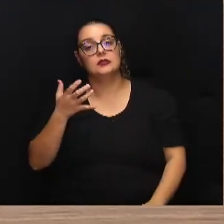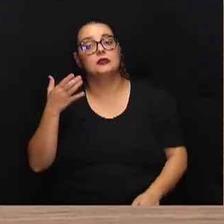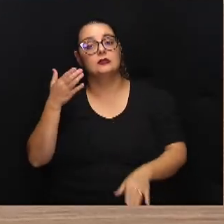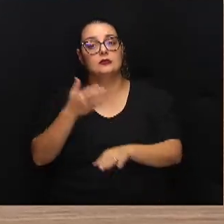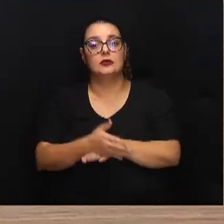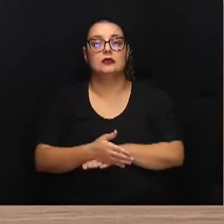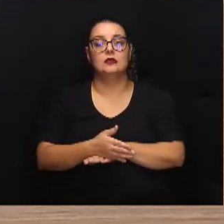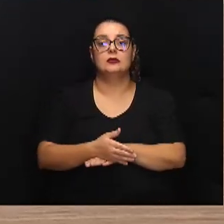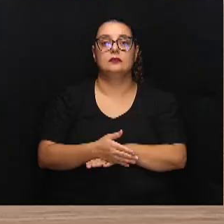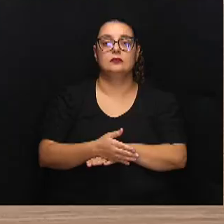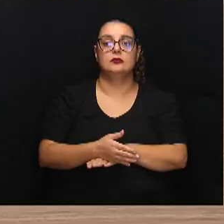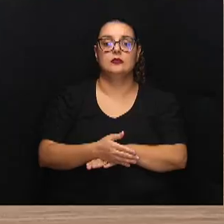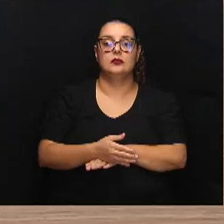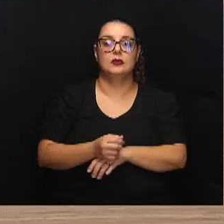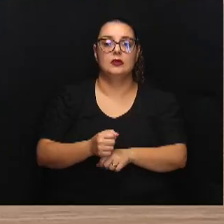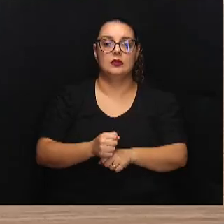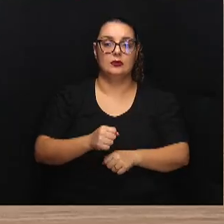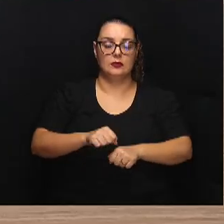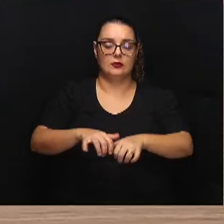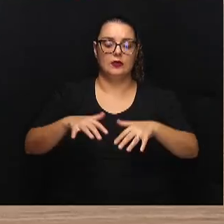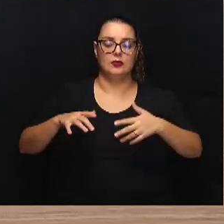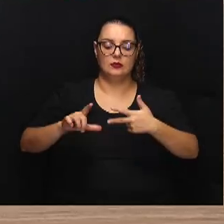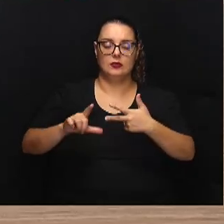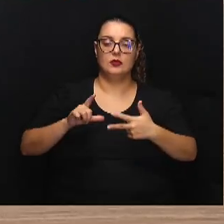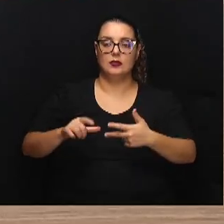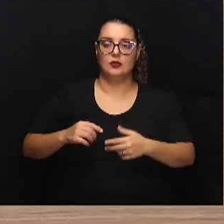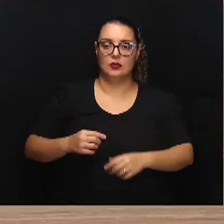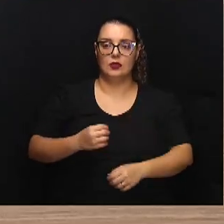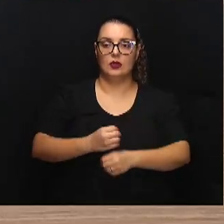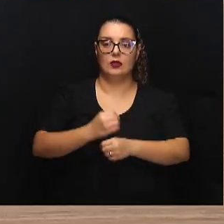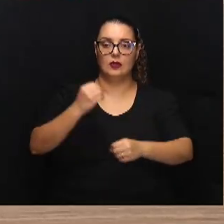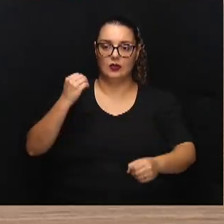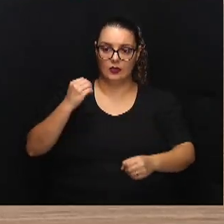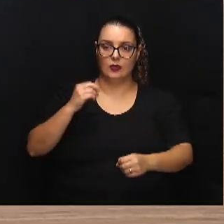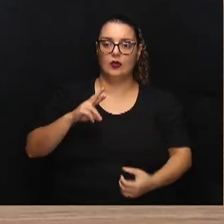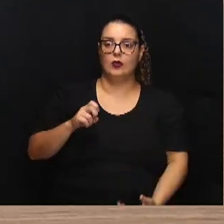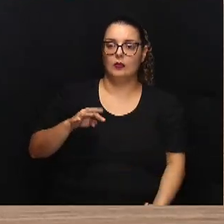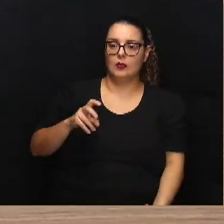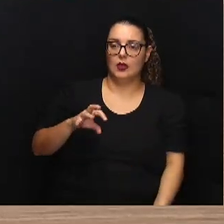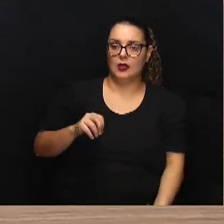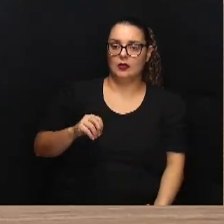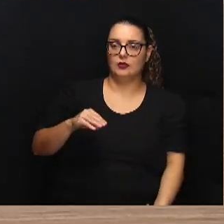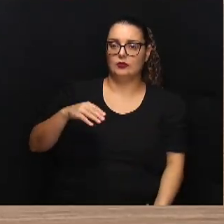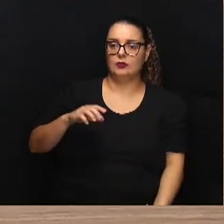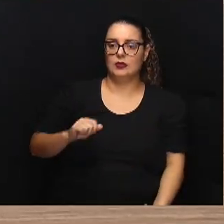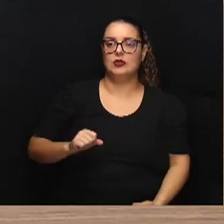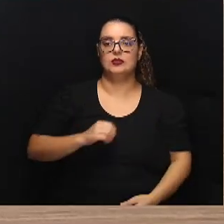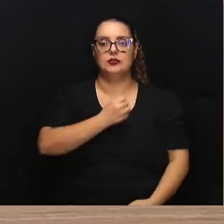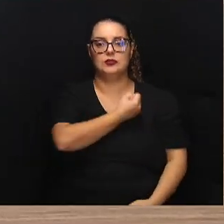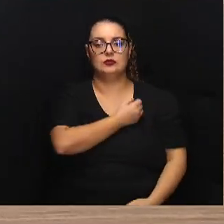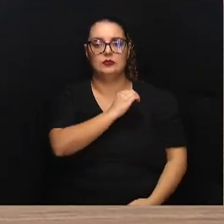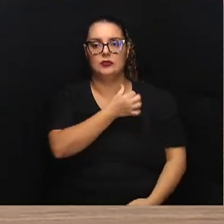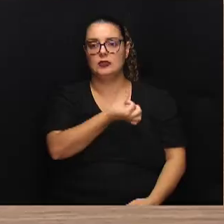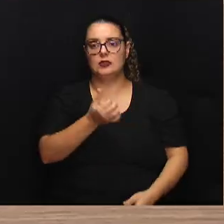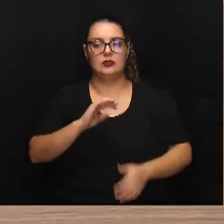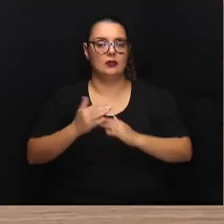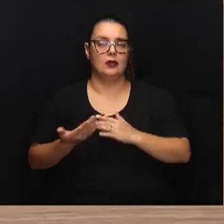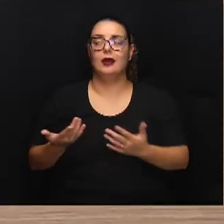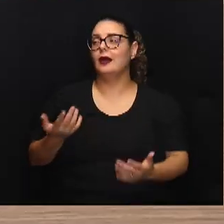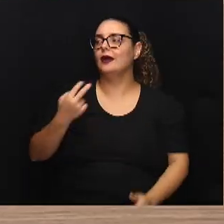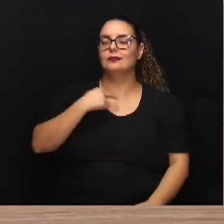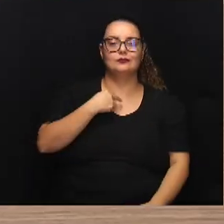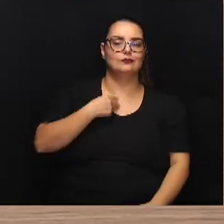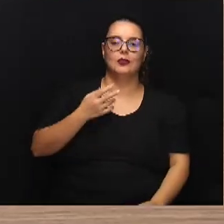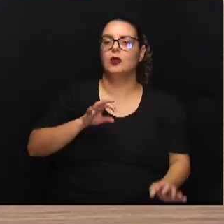participar, a entrada do plenário é pela Avenida Engenheiro Roberto Mange, número 66, no bairro Ponte Preta. Olha, não, estou no meu trabalho,